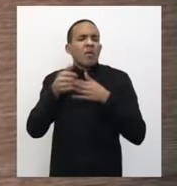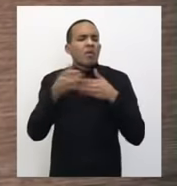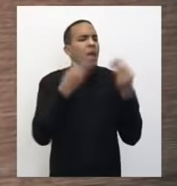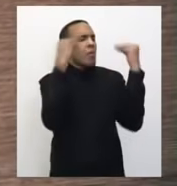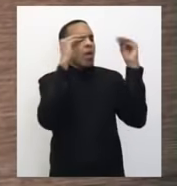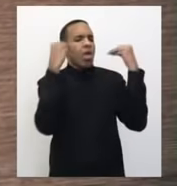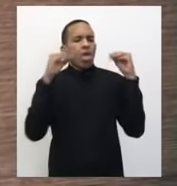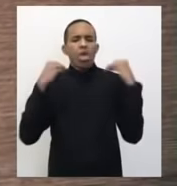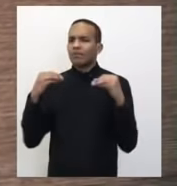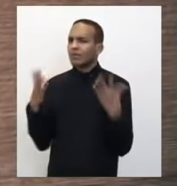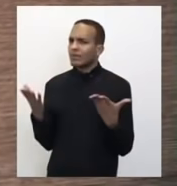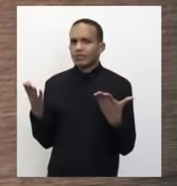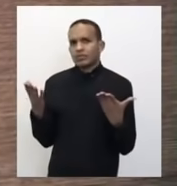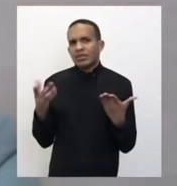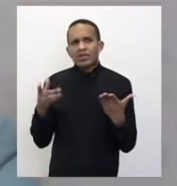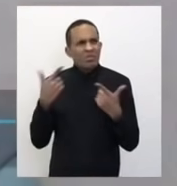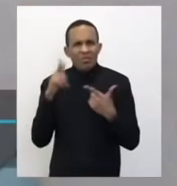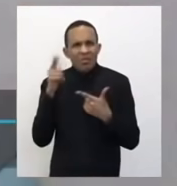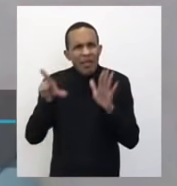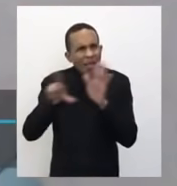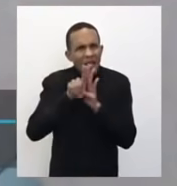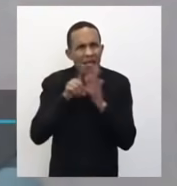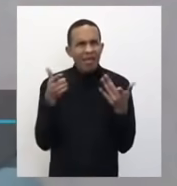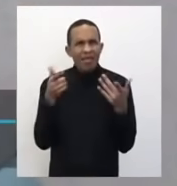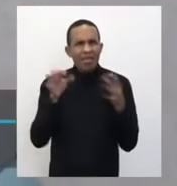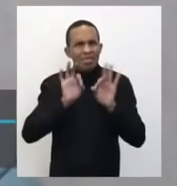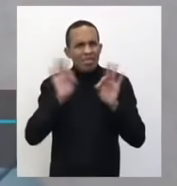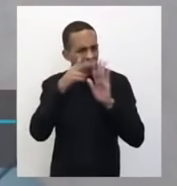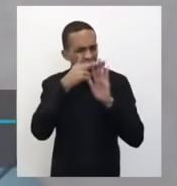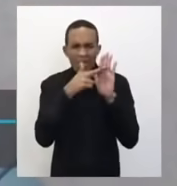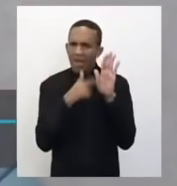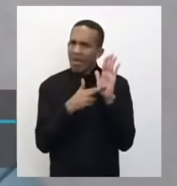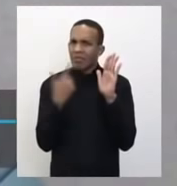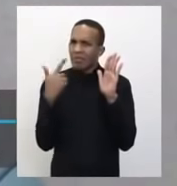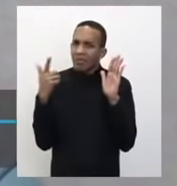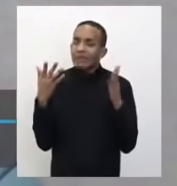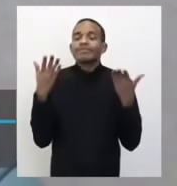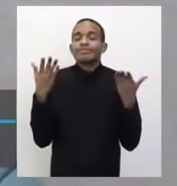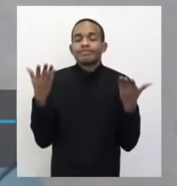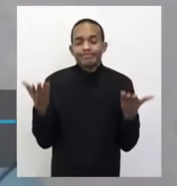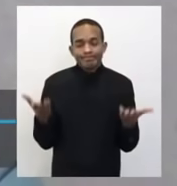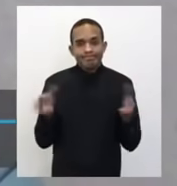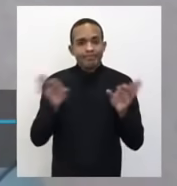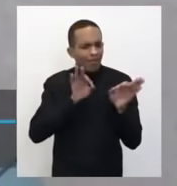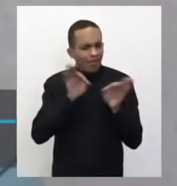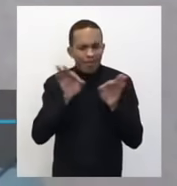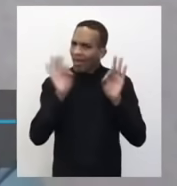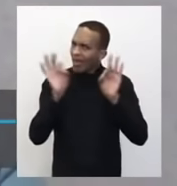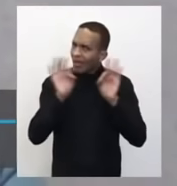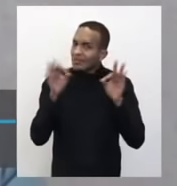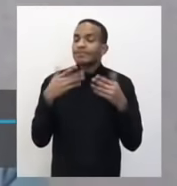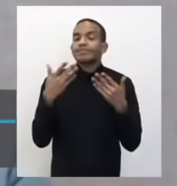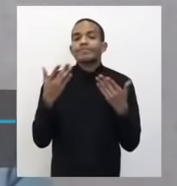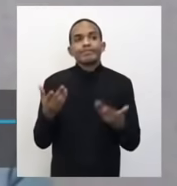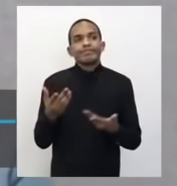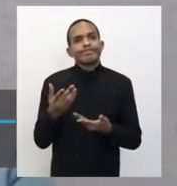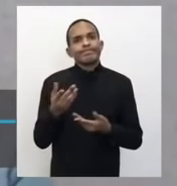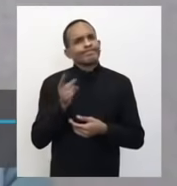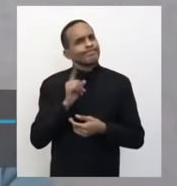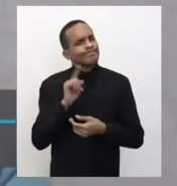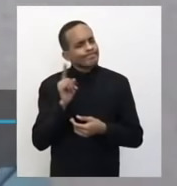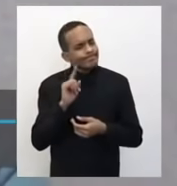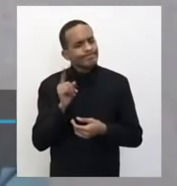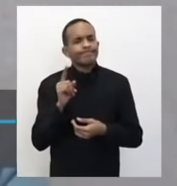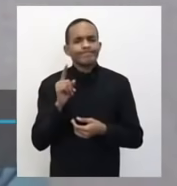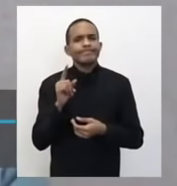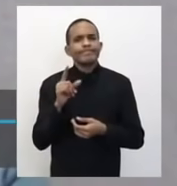o que quiser? Não tem uma lei ou nada que rege isso? Não tem nada para organizar isso? Não é bem assim.